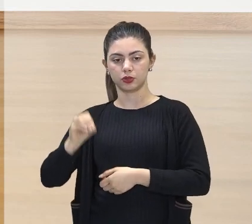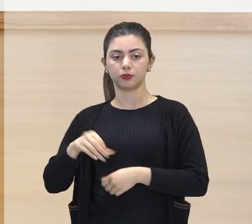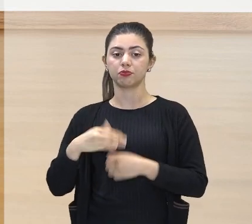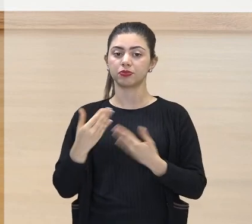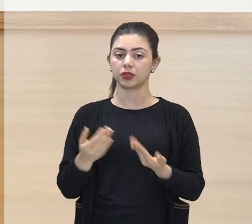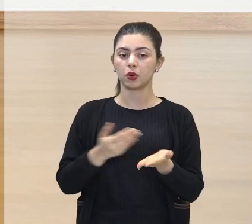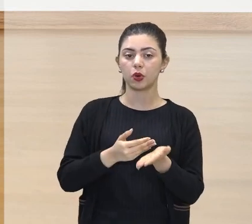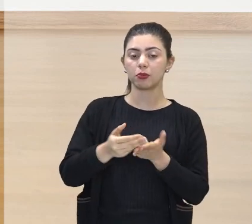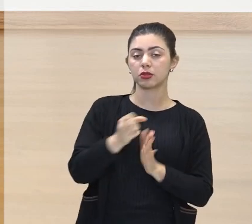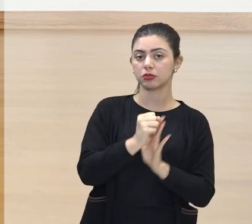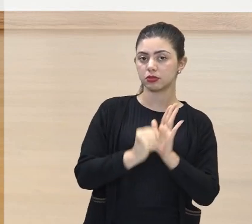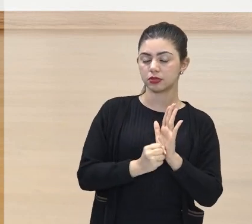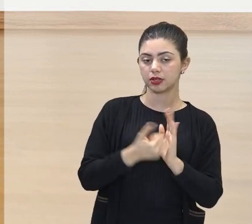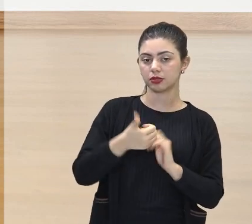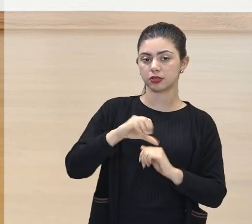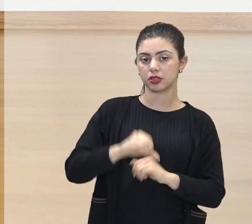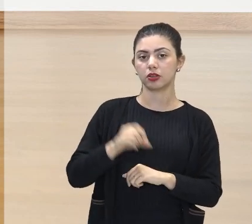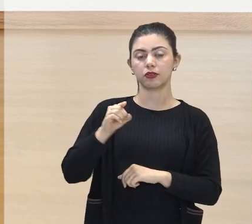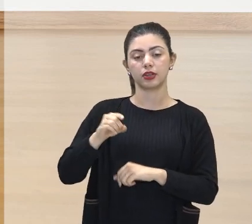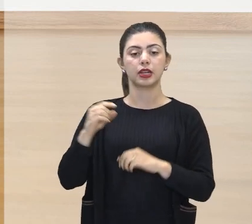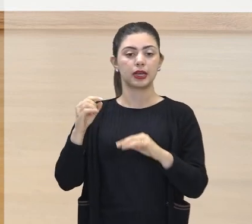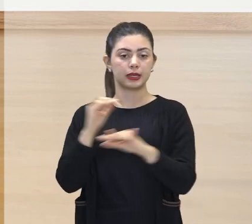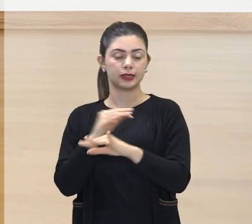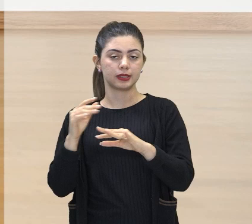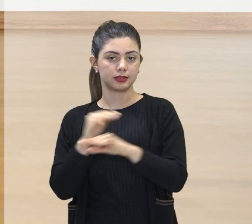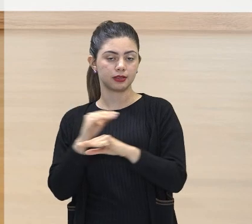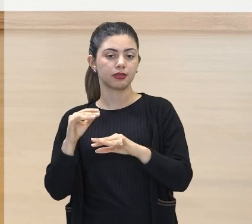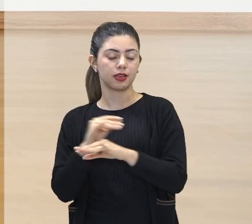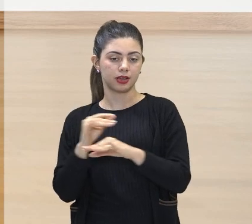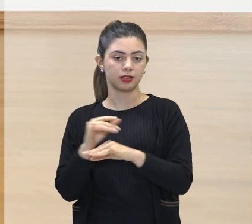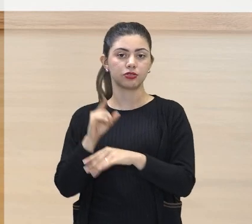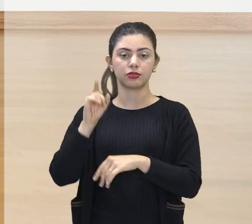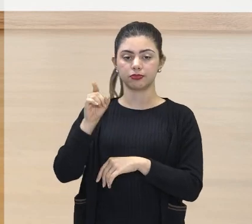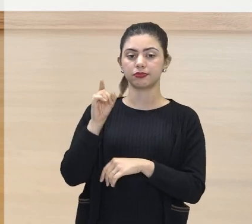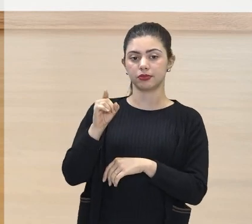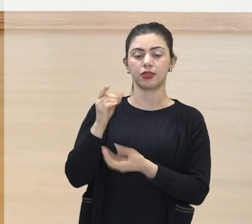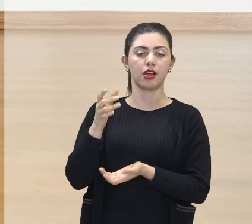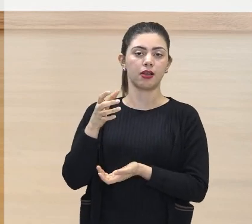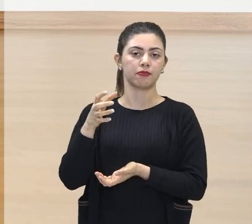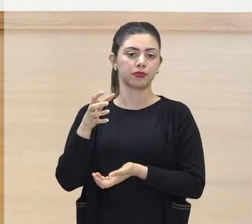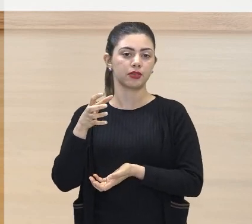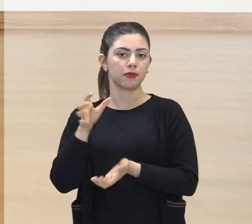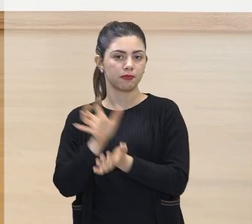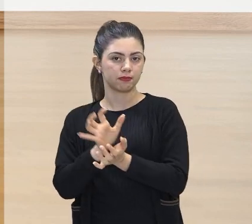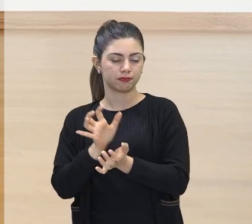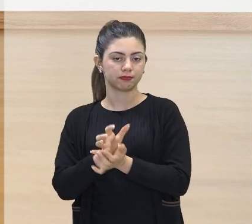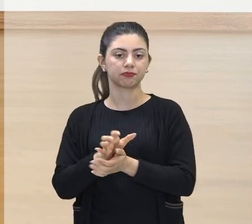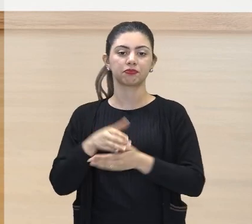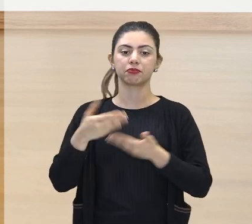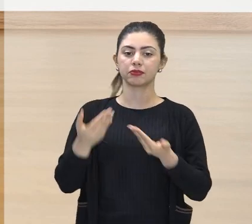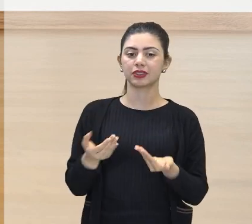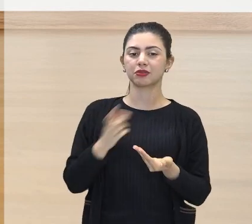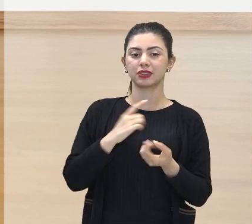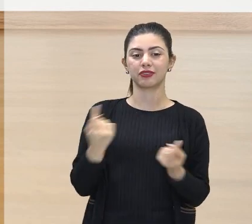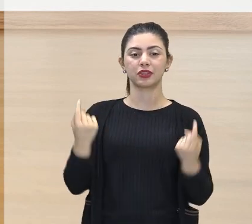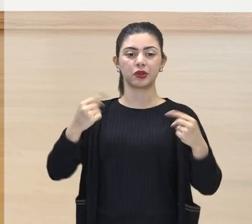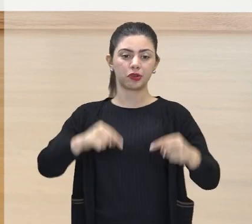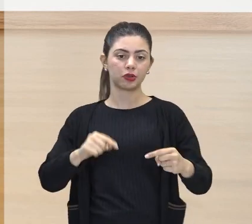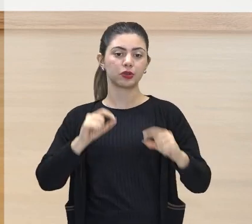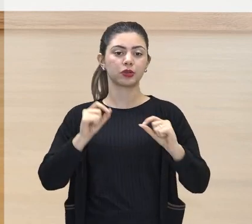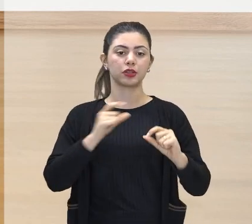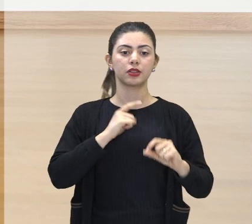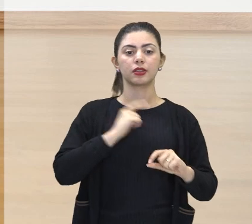tem origem no século XIX, na cidade de Recife, em Pernambuco. Foi decorrência da rivalidade entre as bandas militares